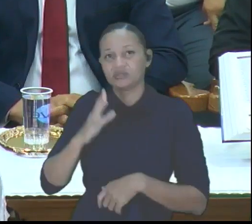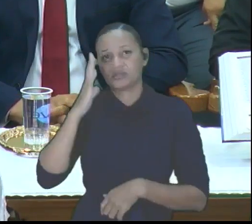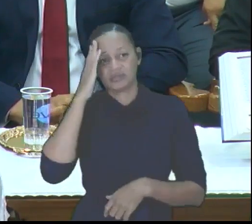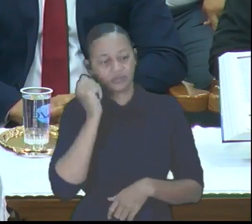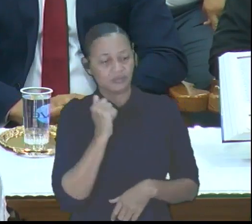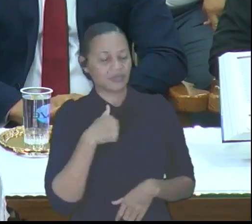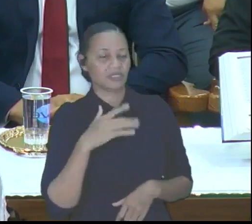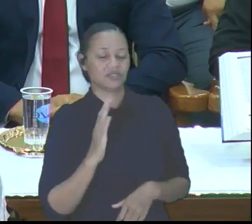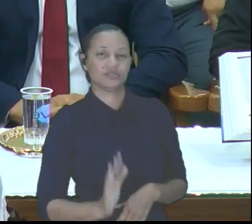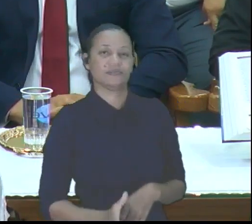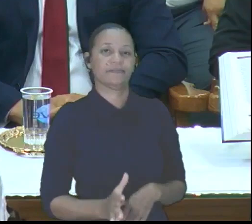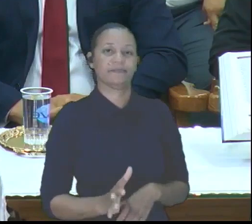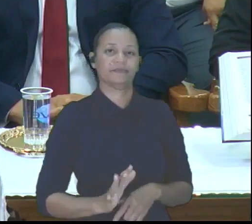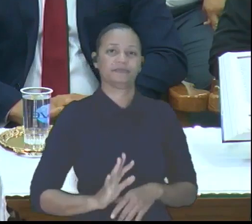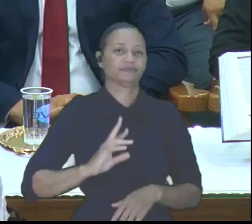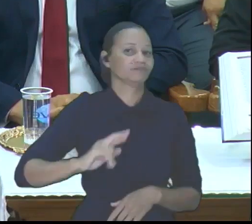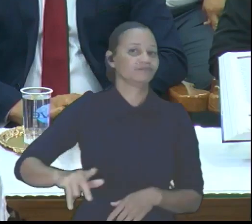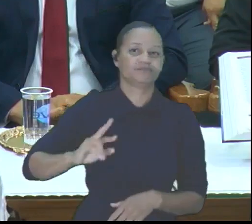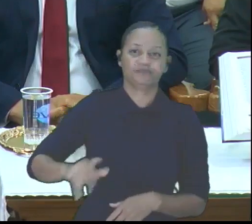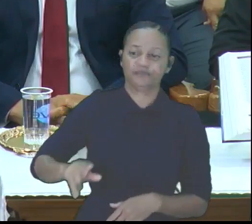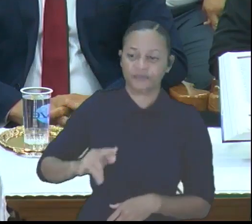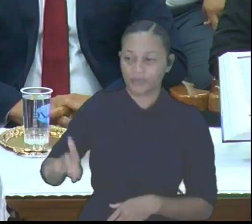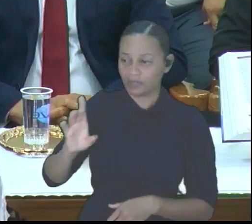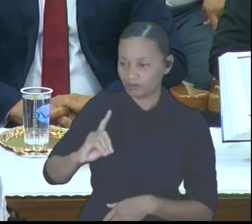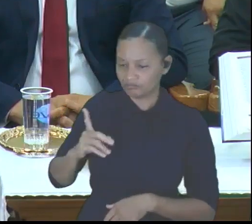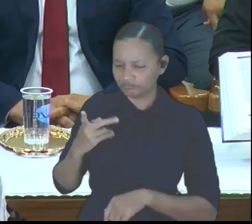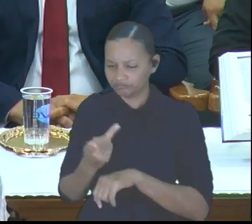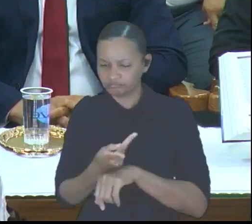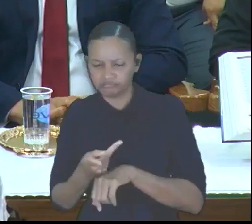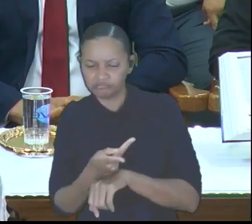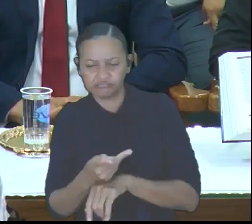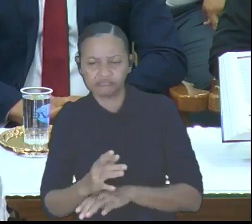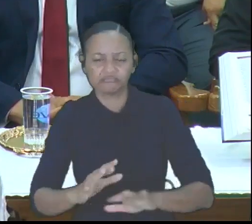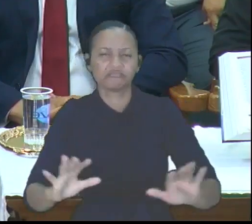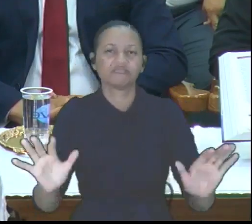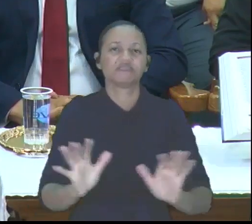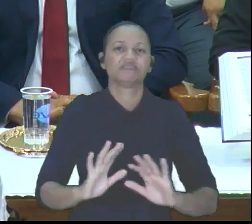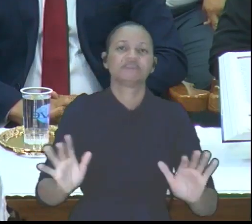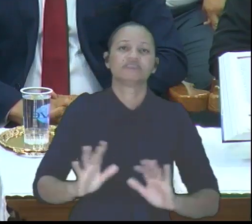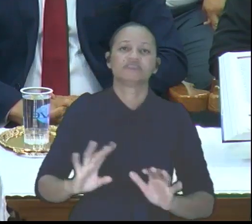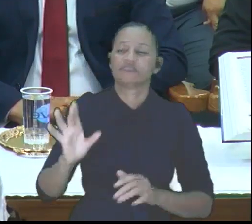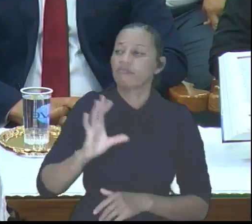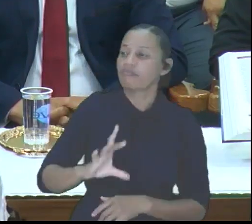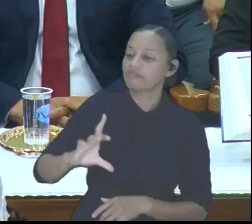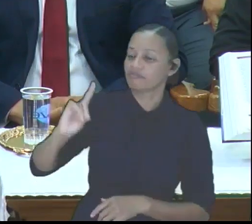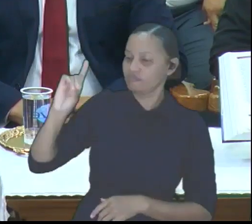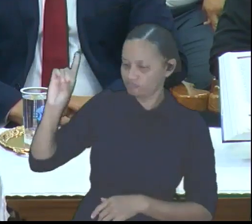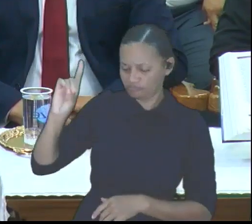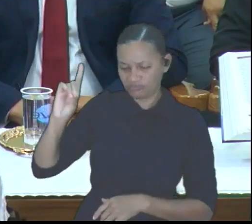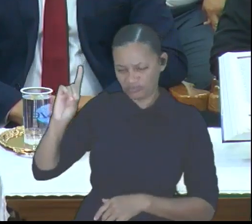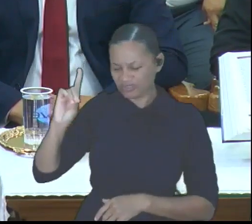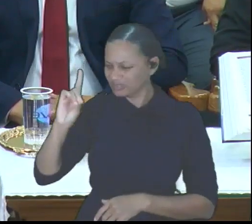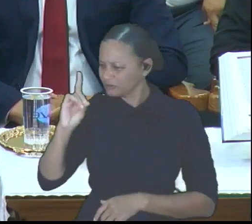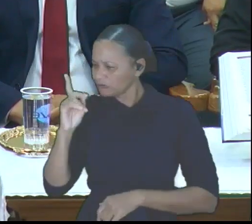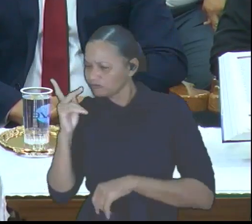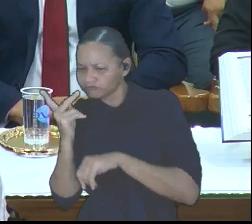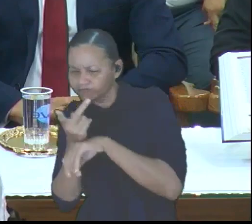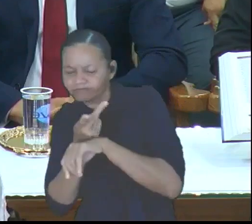dar. Mas não é isso que Deus está buscando entre os seus. Deus busca